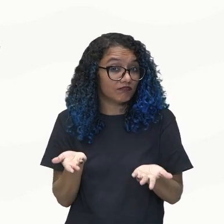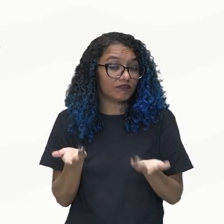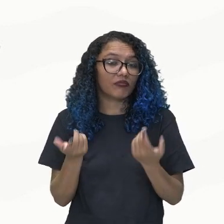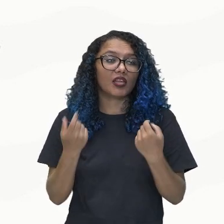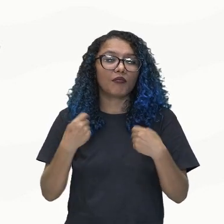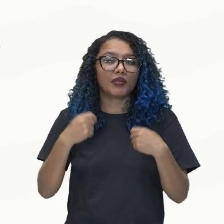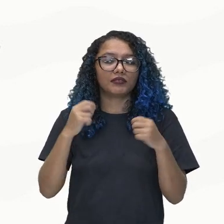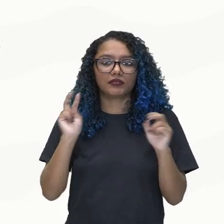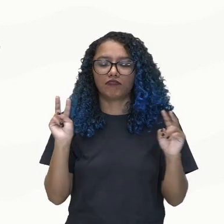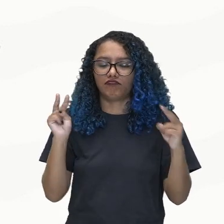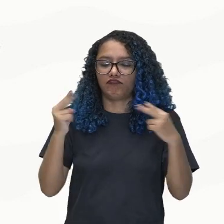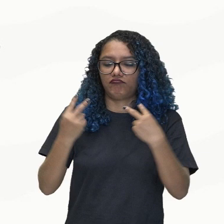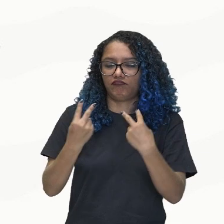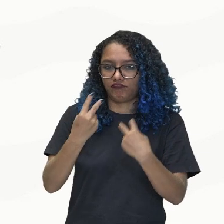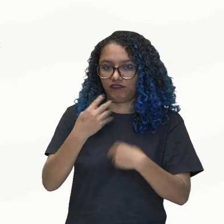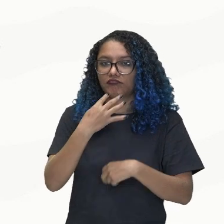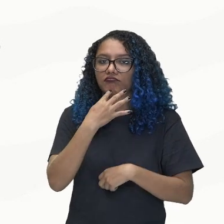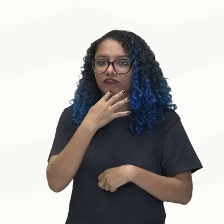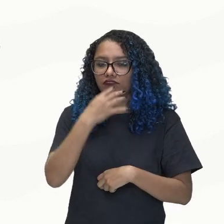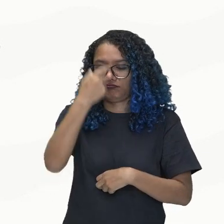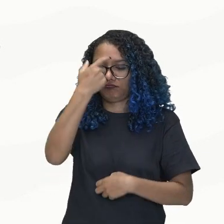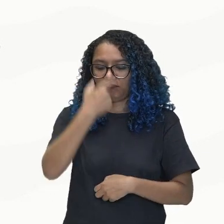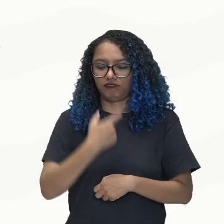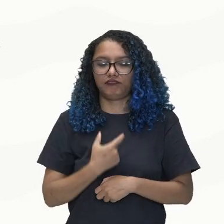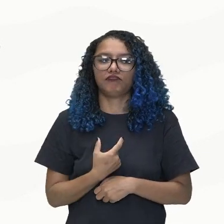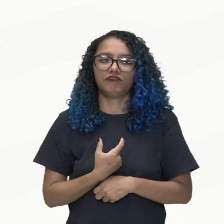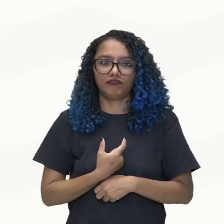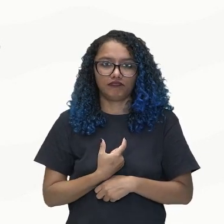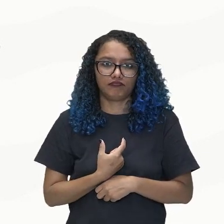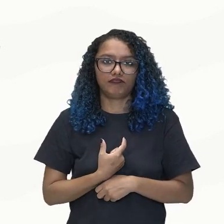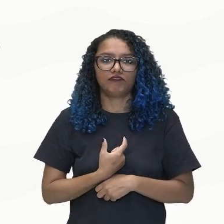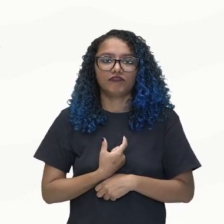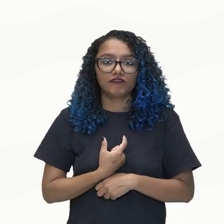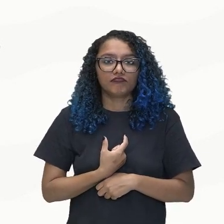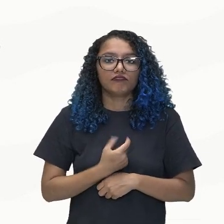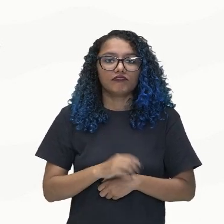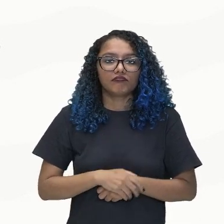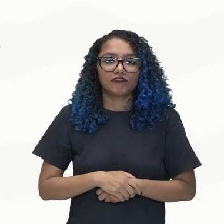nós mesmos. Então, é um processo contínuo que permite